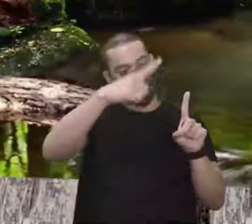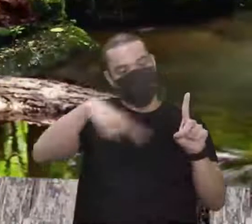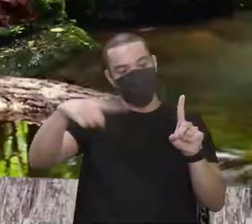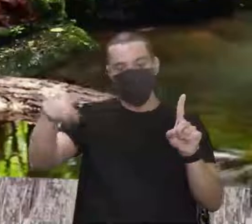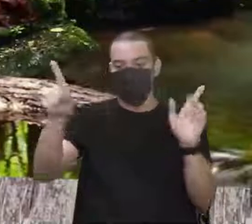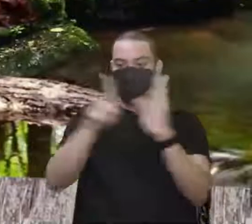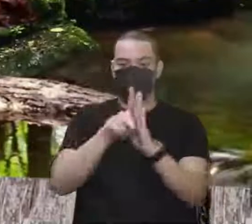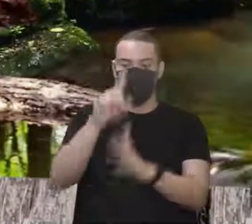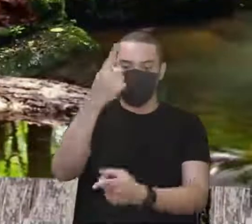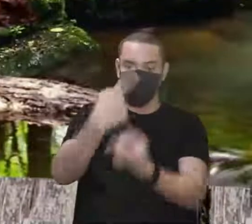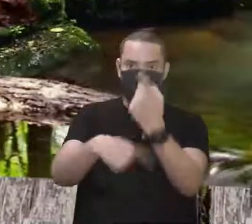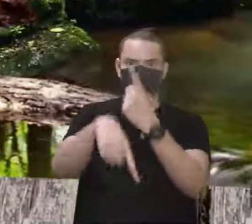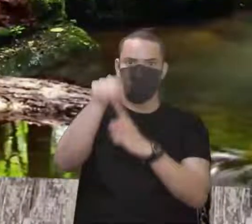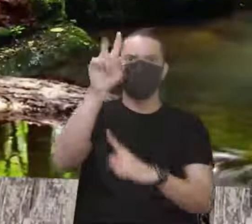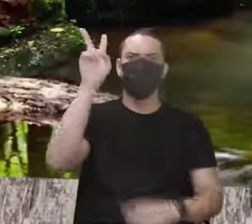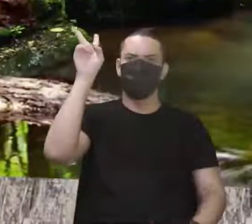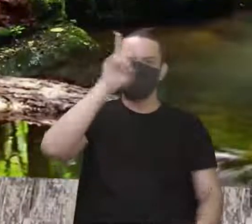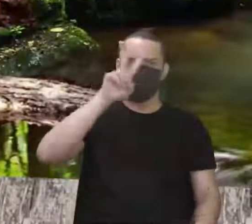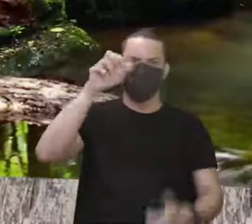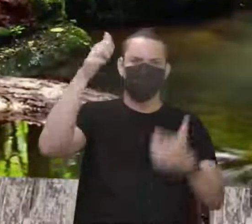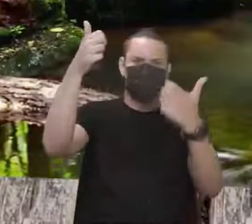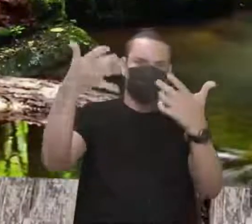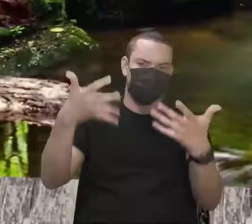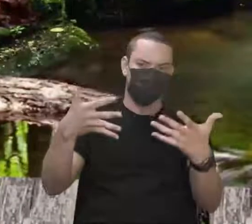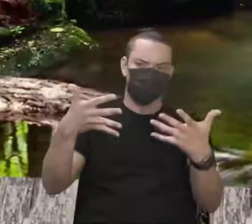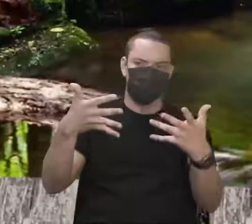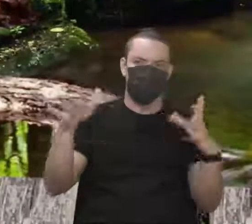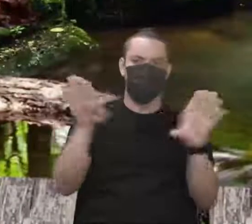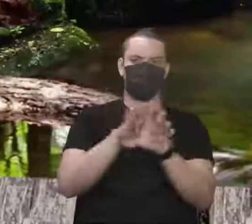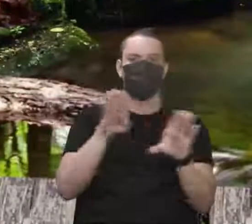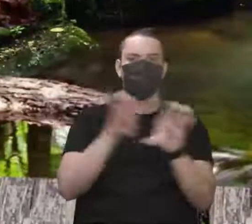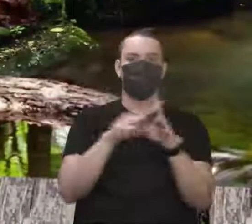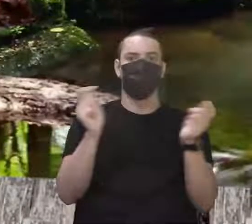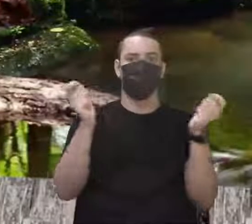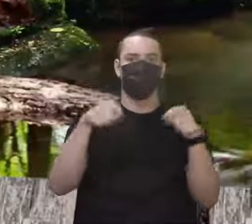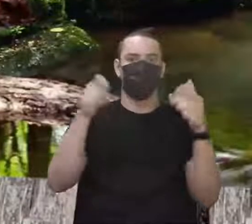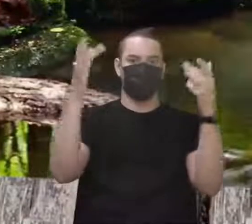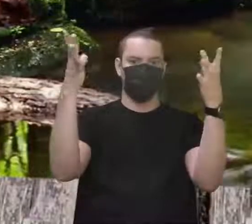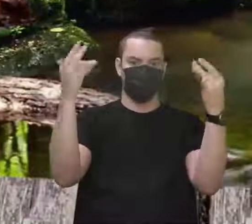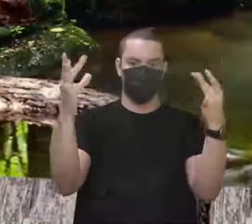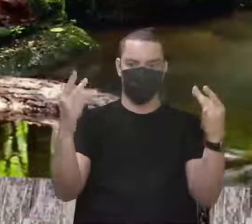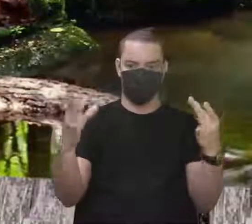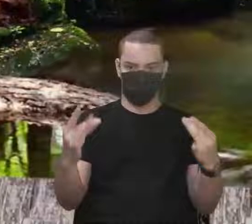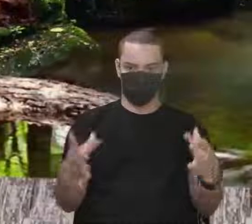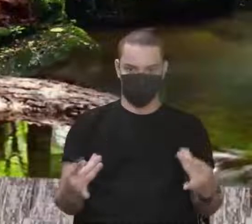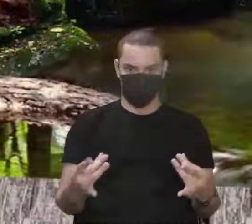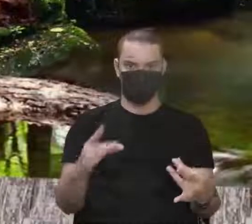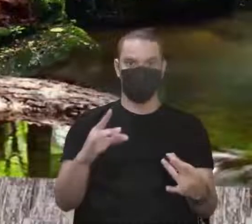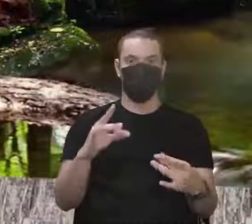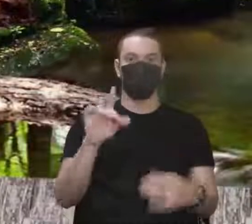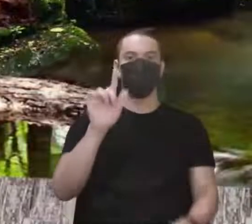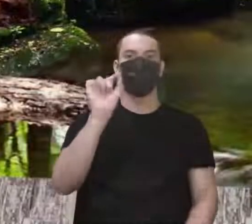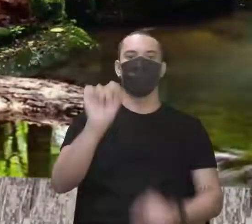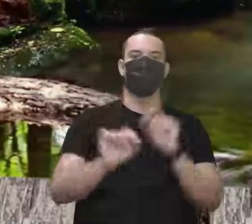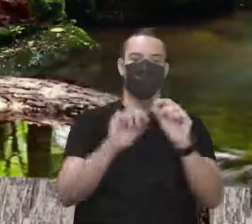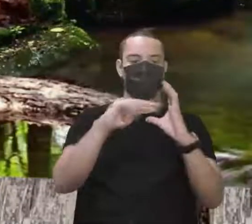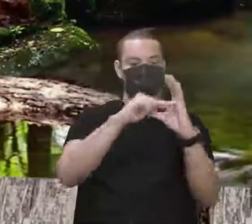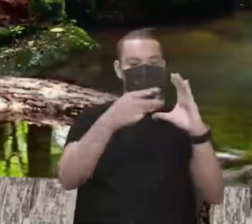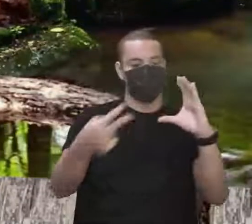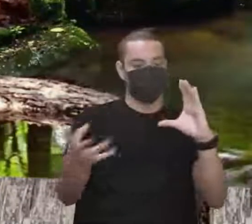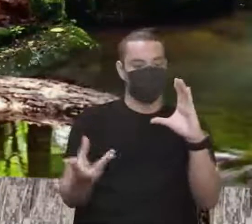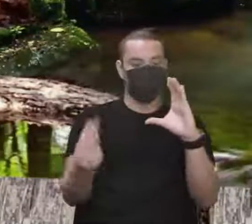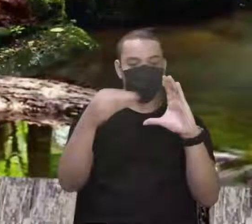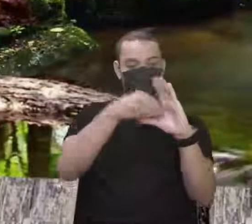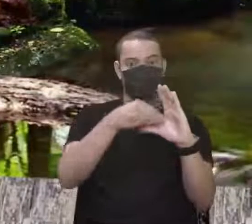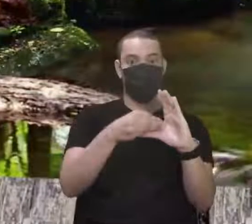evolutivo. Lembram disso? Eu consigo descrever esse genoma e aí eu vou vendo os graus de similaridade com